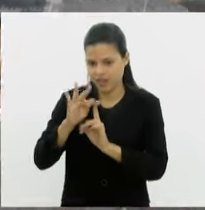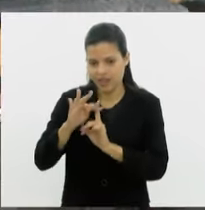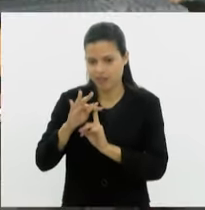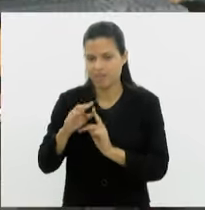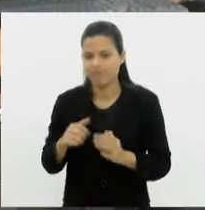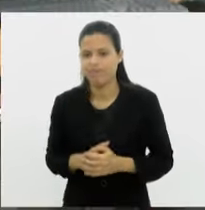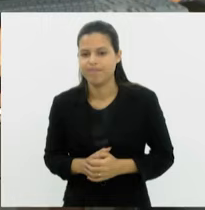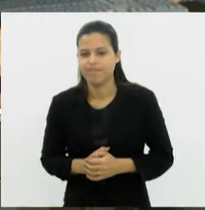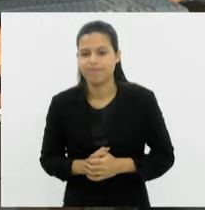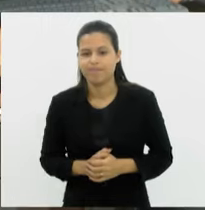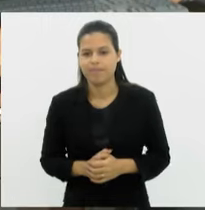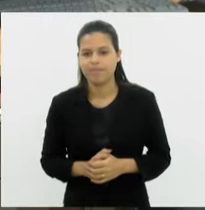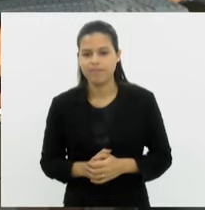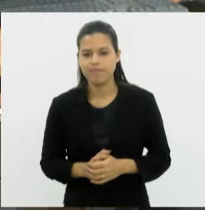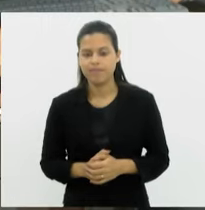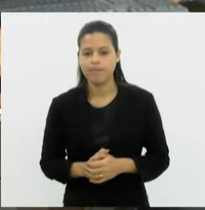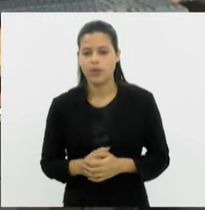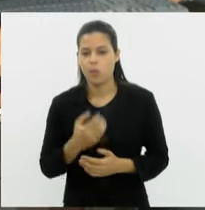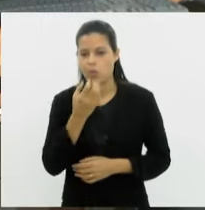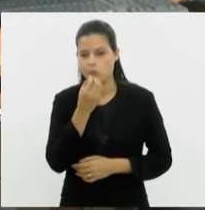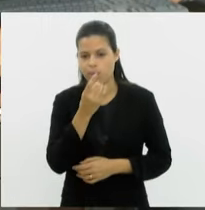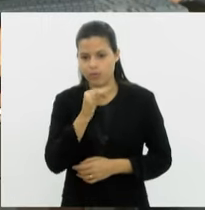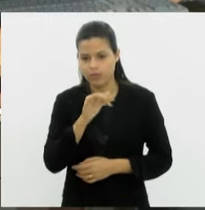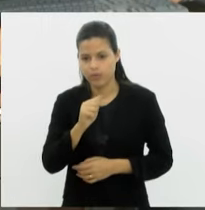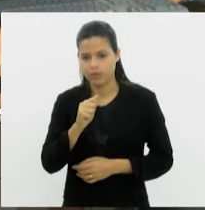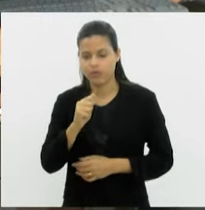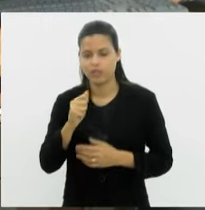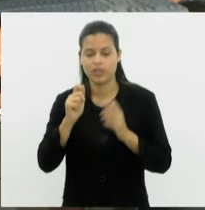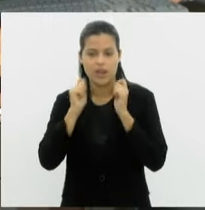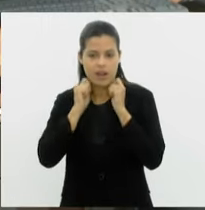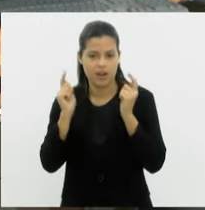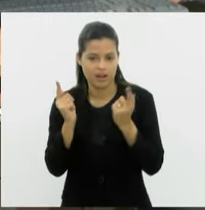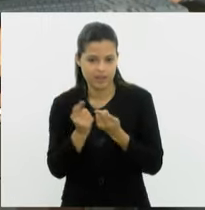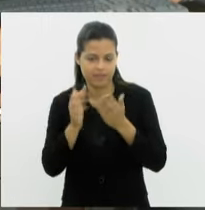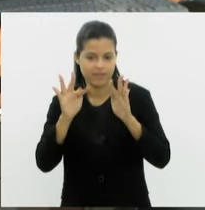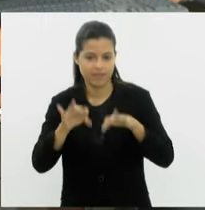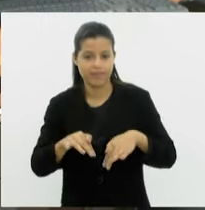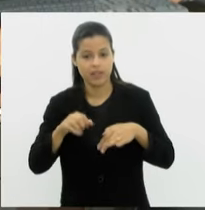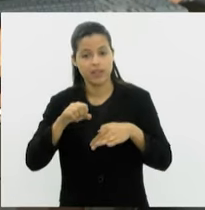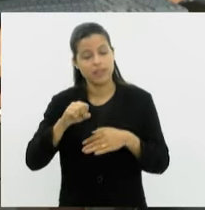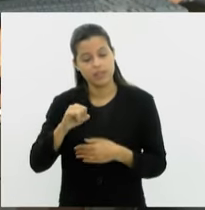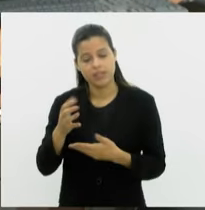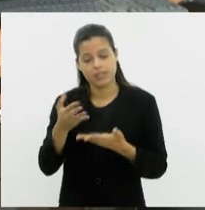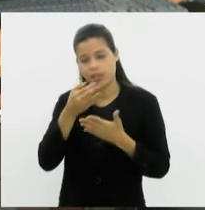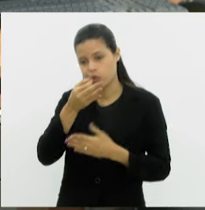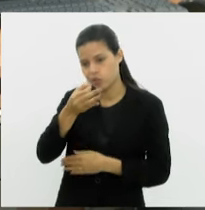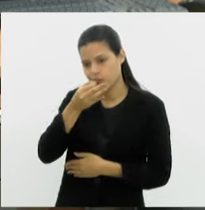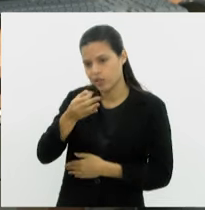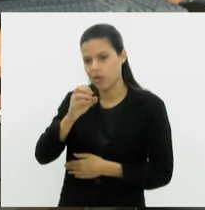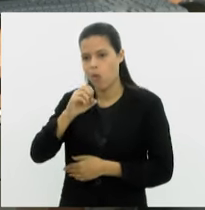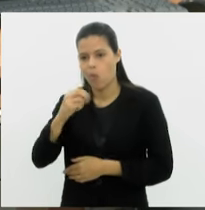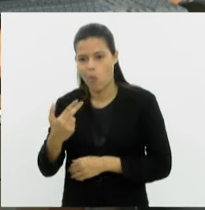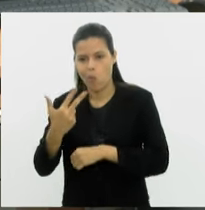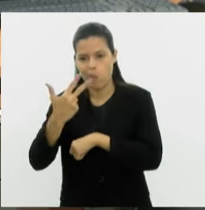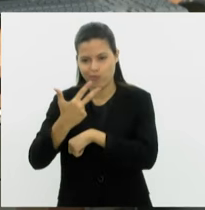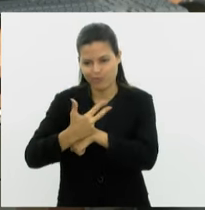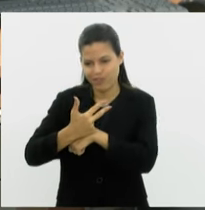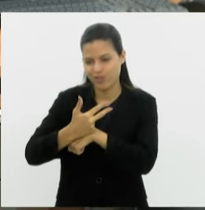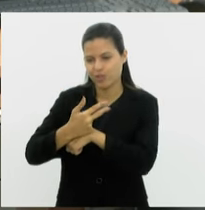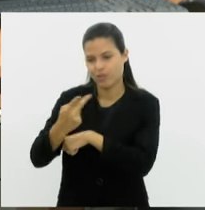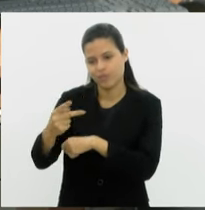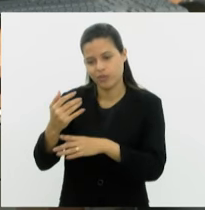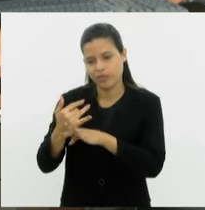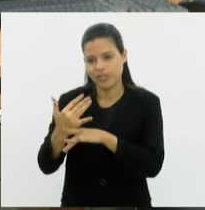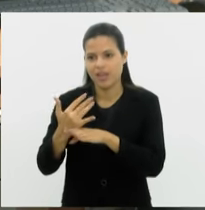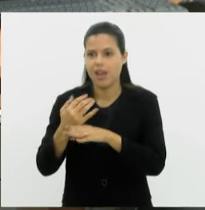Beterraba. O Bom Dia Alerj termina aqui. Se você quiser enviar algumas sugestões ou vídeos aí da sua cidade, é só acessar nosso